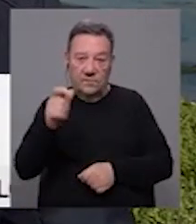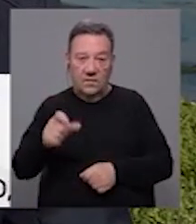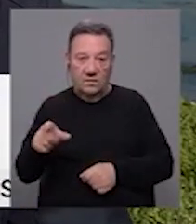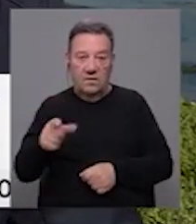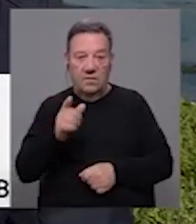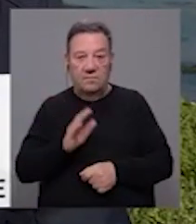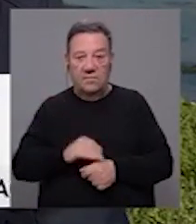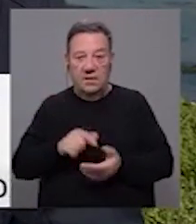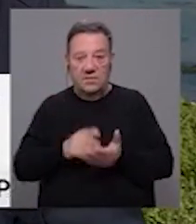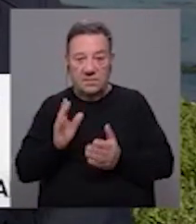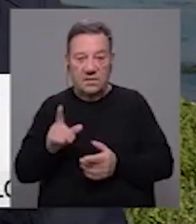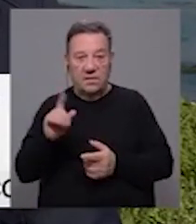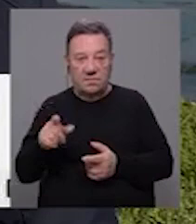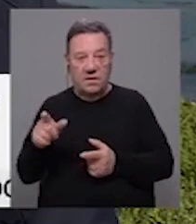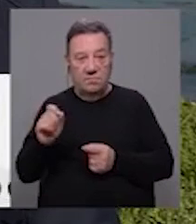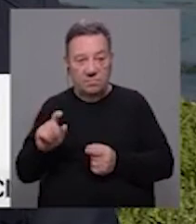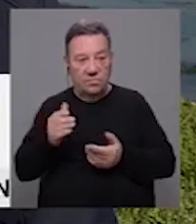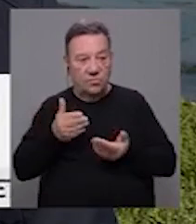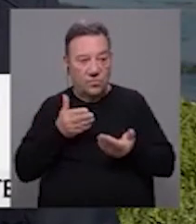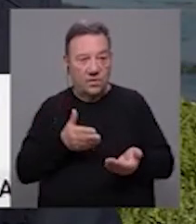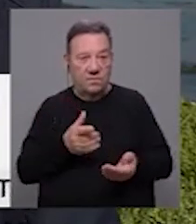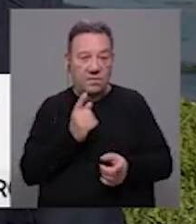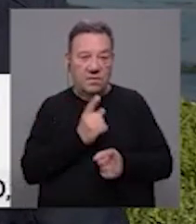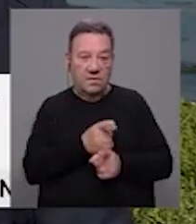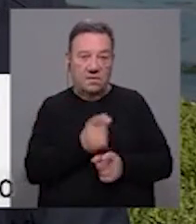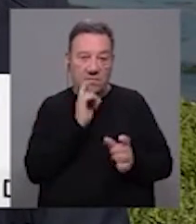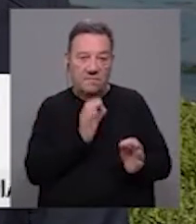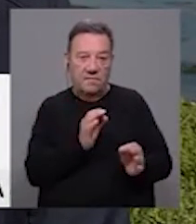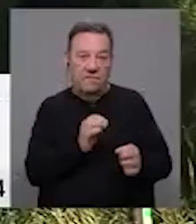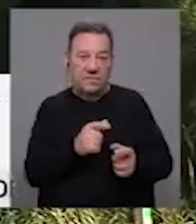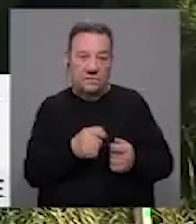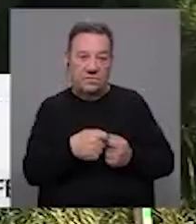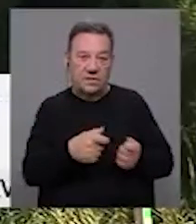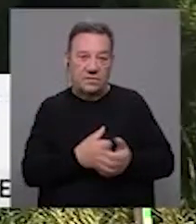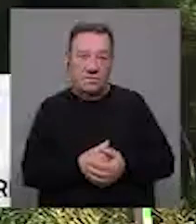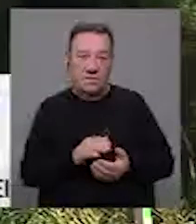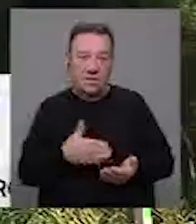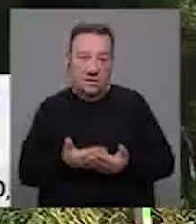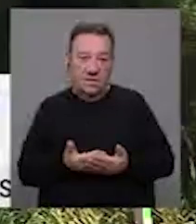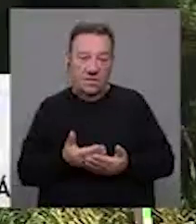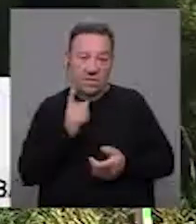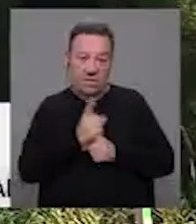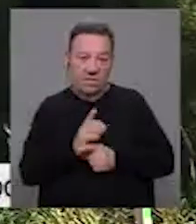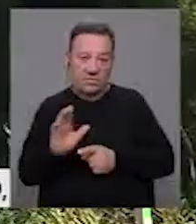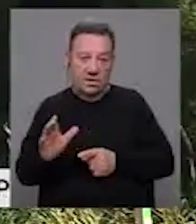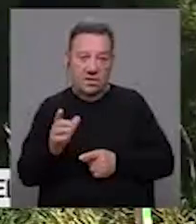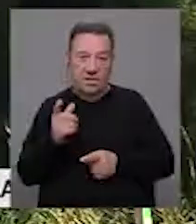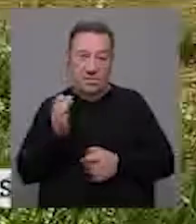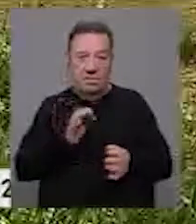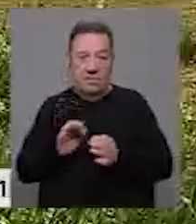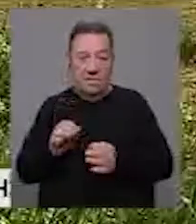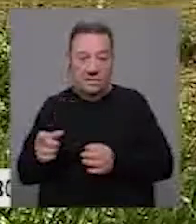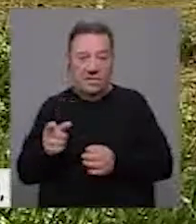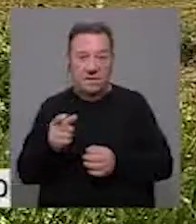pessoas para a necessidade de também contribuírem para a preservação deste espaço. A candidatura ainda está a ser